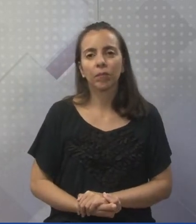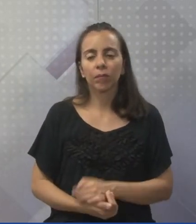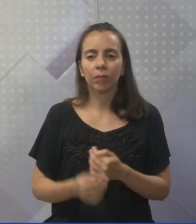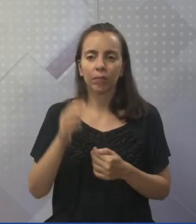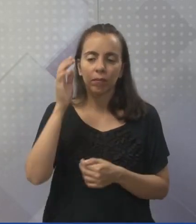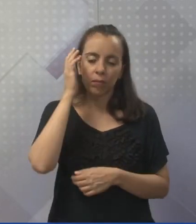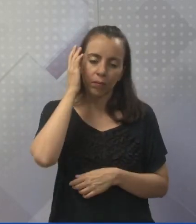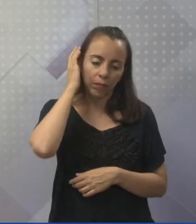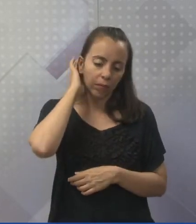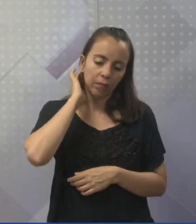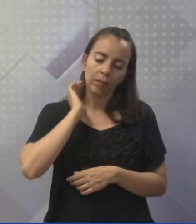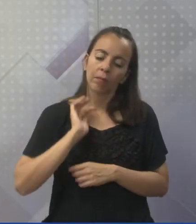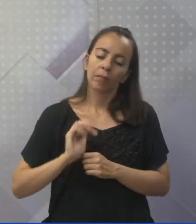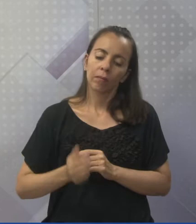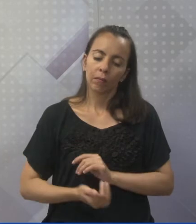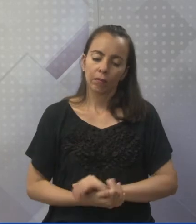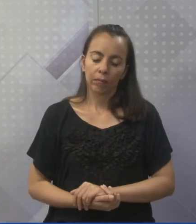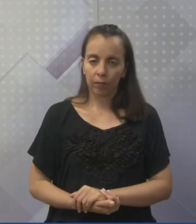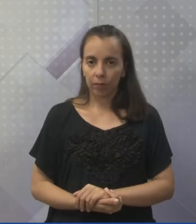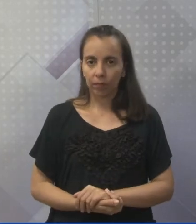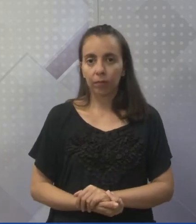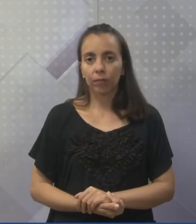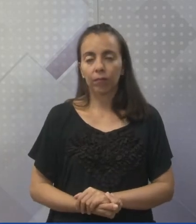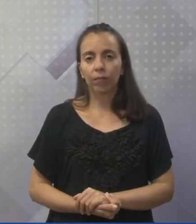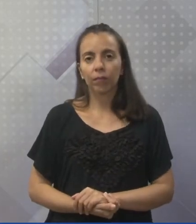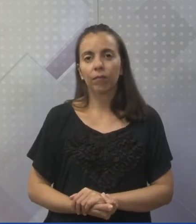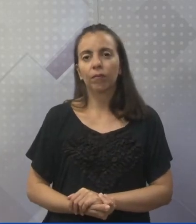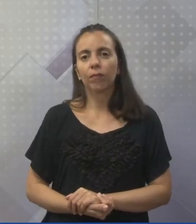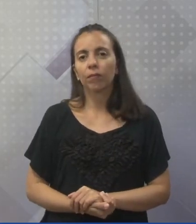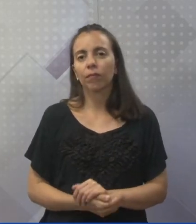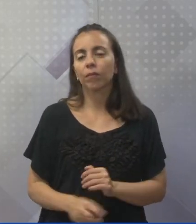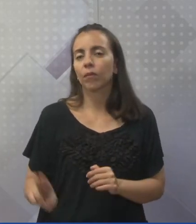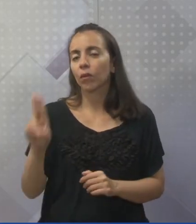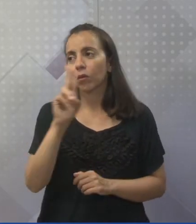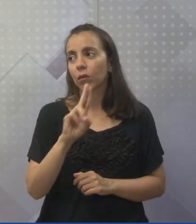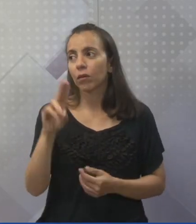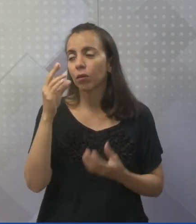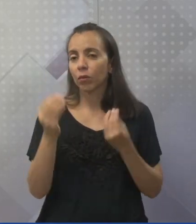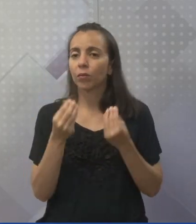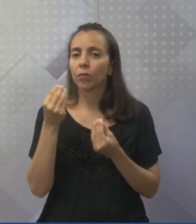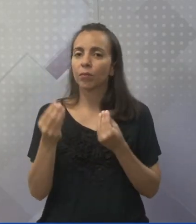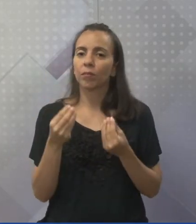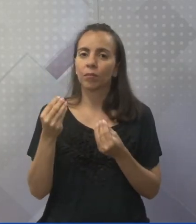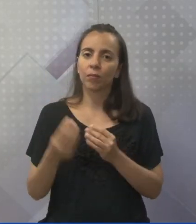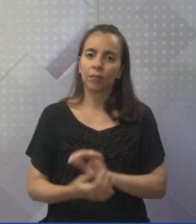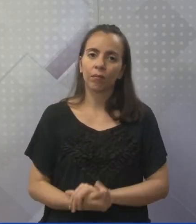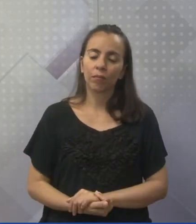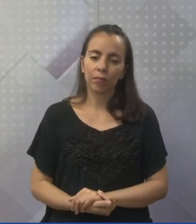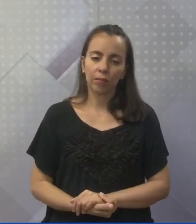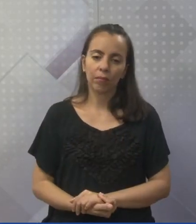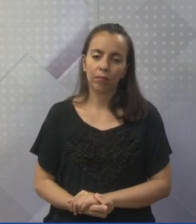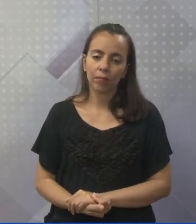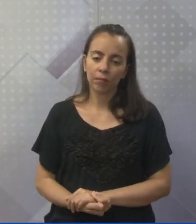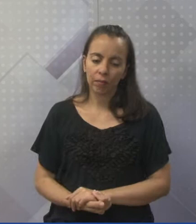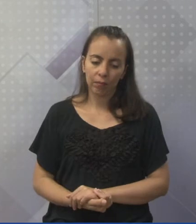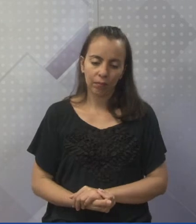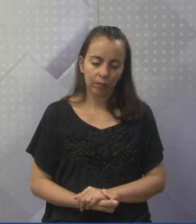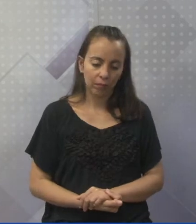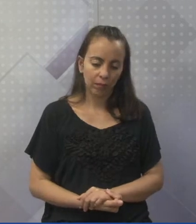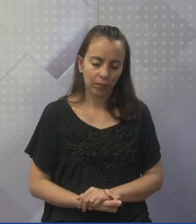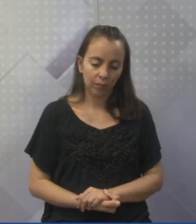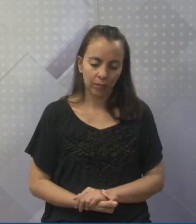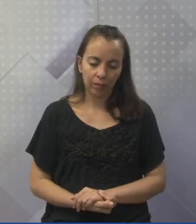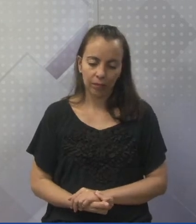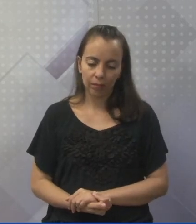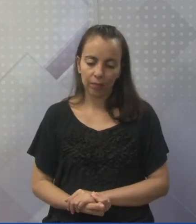had, plus, would. Então, vocês irão utilizar essa formação aqui, ó. Write the phrases in